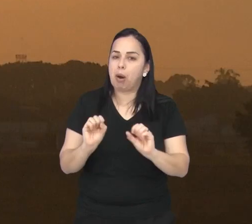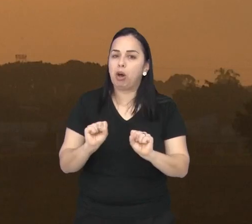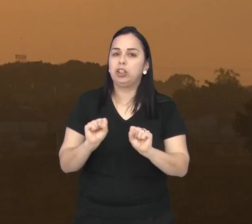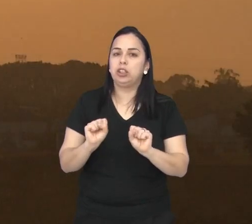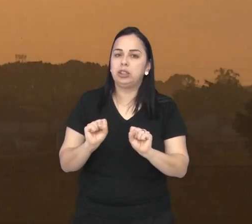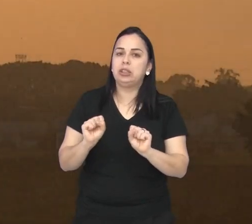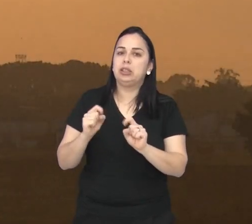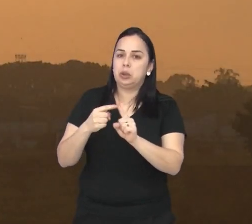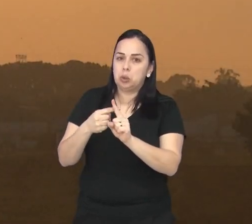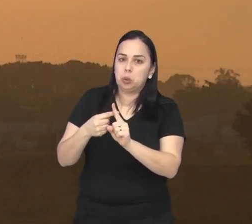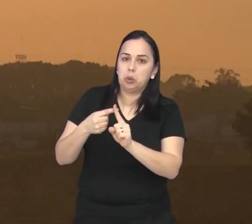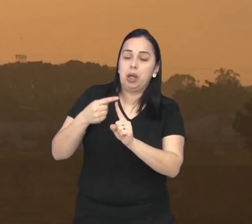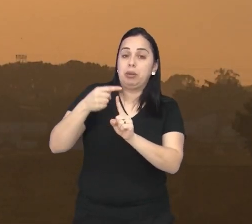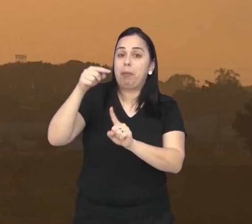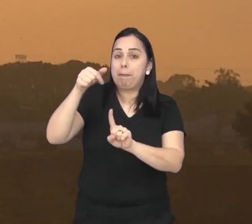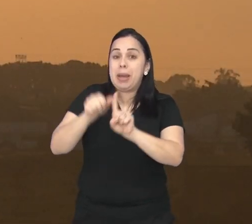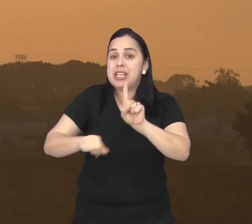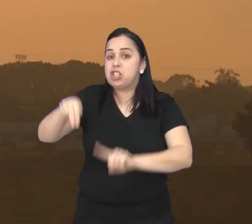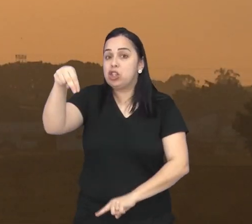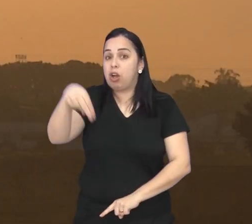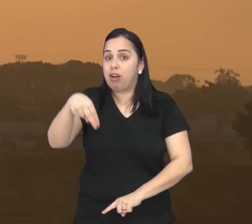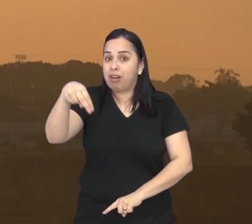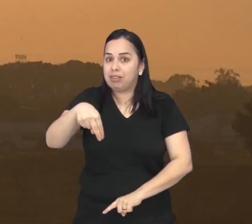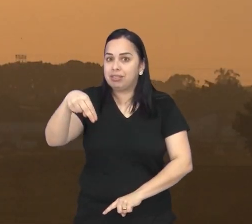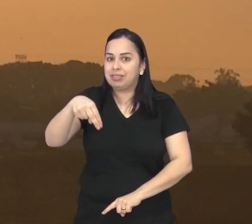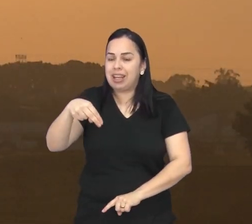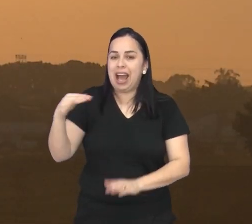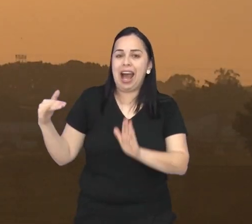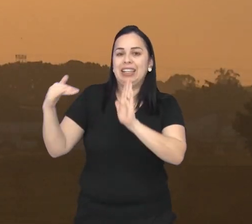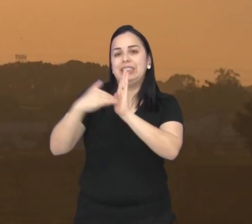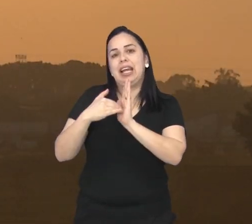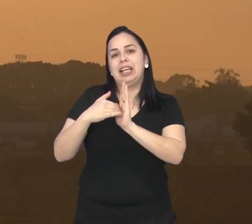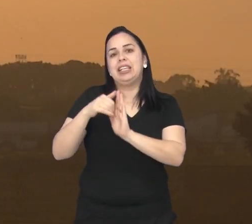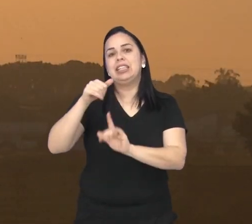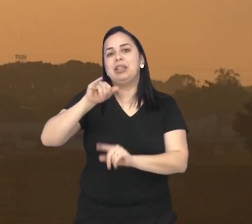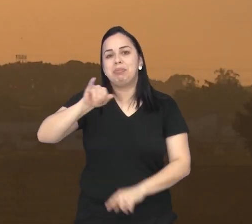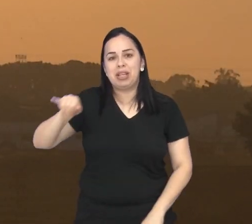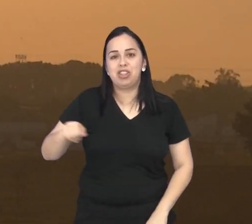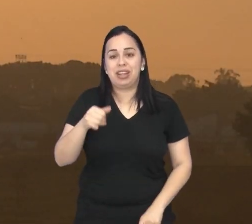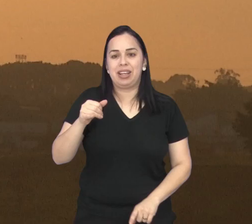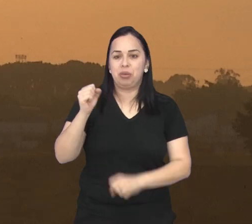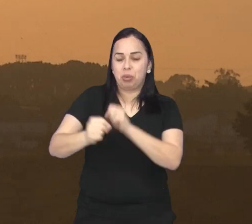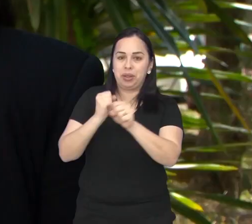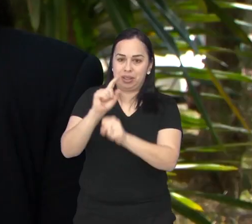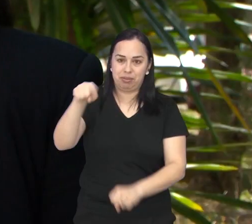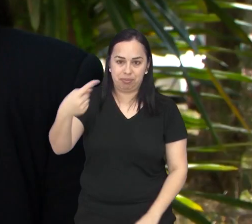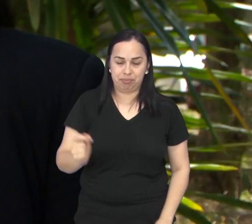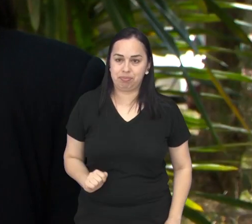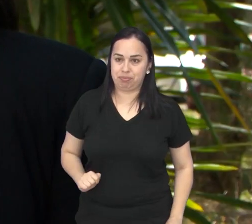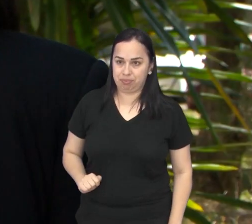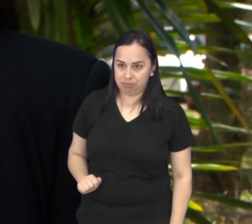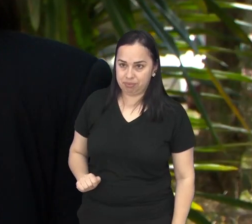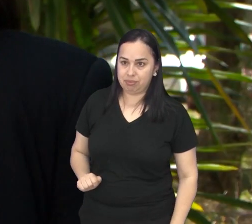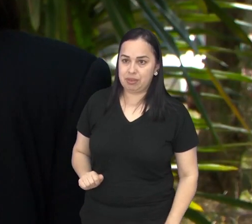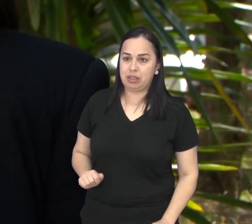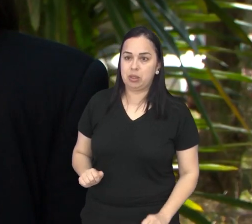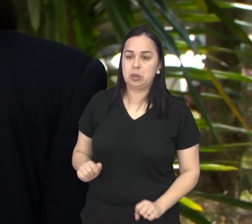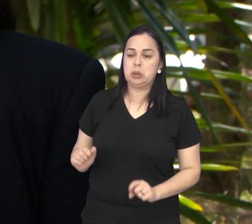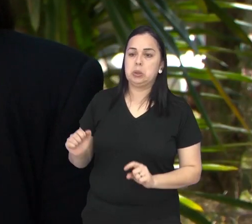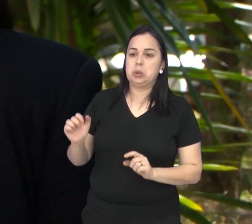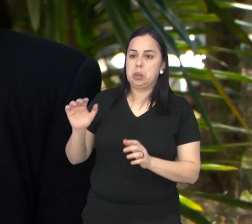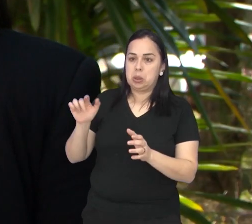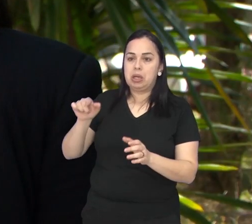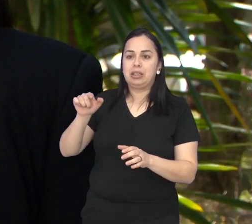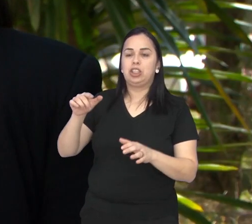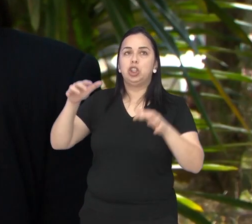ainda podem se intensificar em novembro, seguindo até o início do próximo ano. De uma forma geral, os impactos do